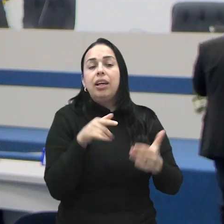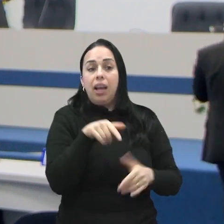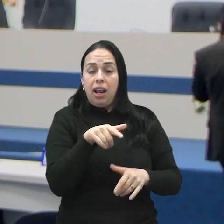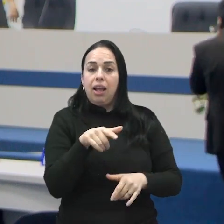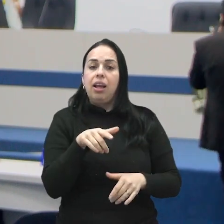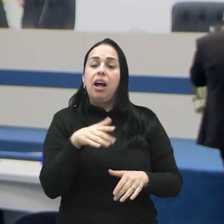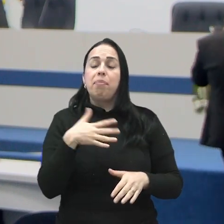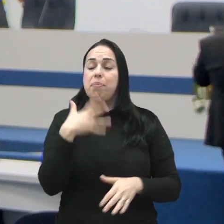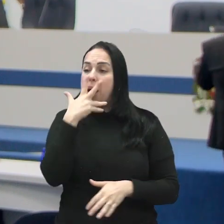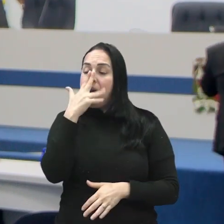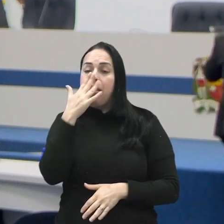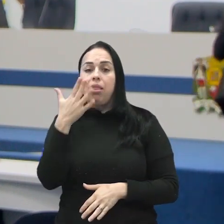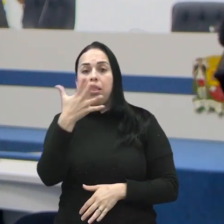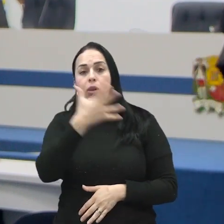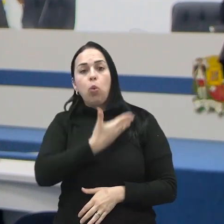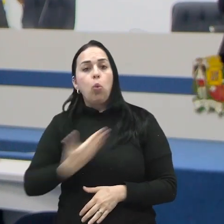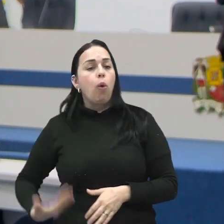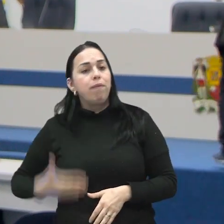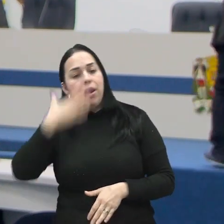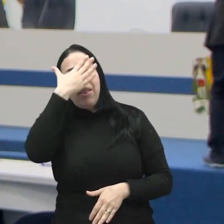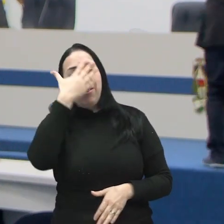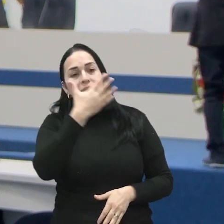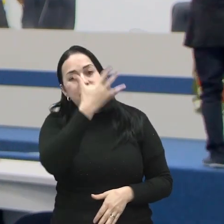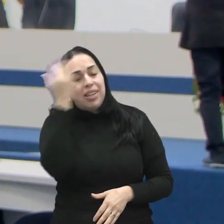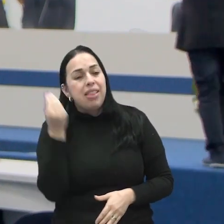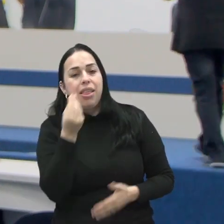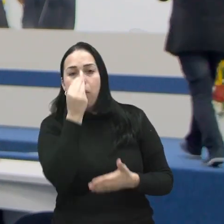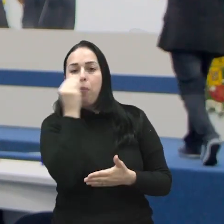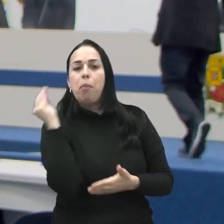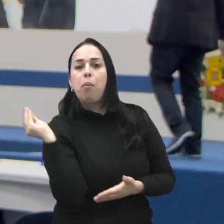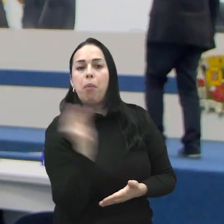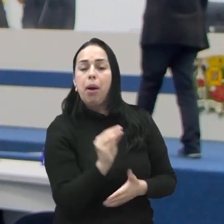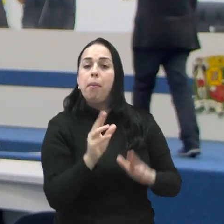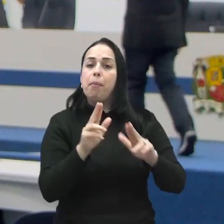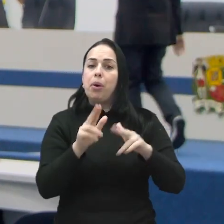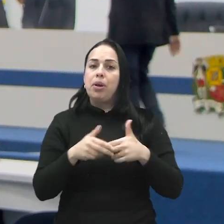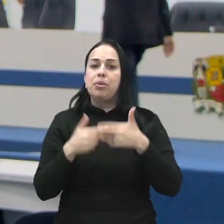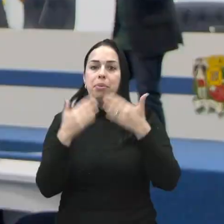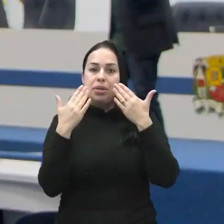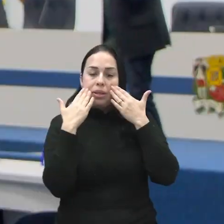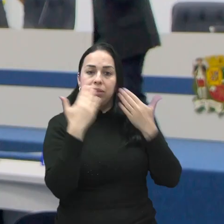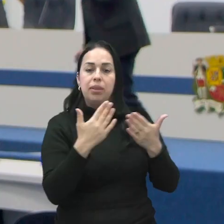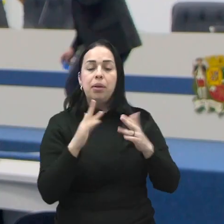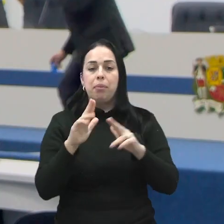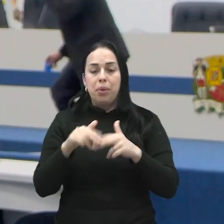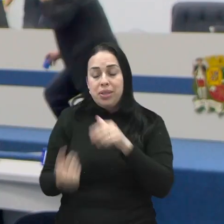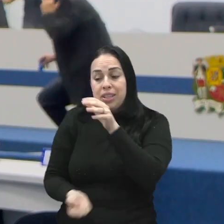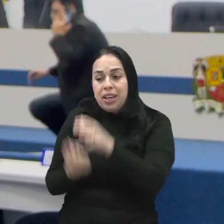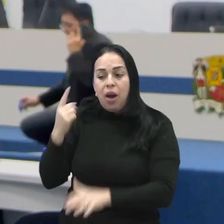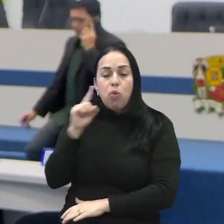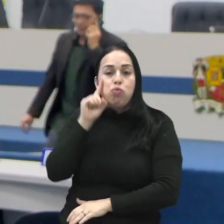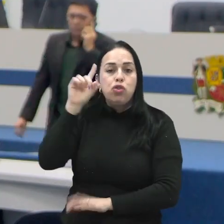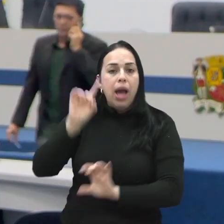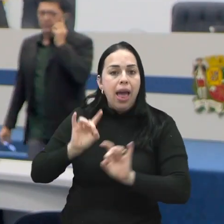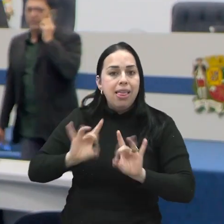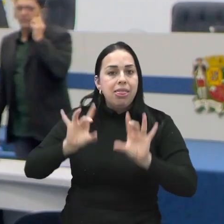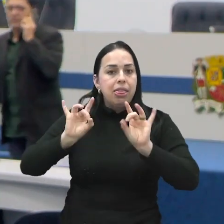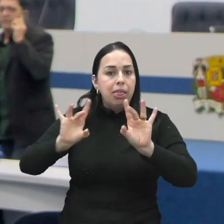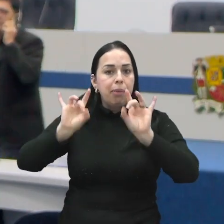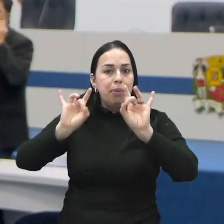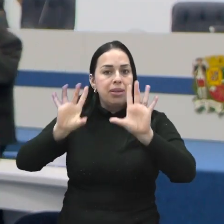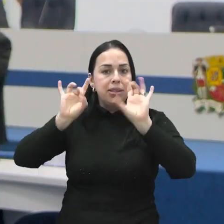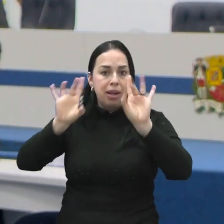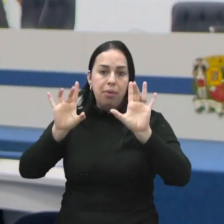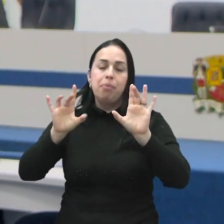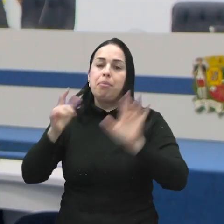elas estão se sentindo esquecidas pelo poder público e pela própria sociedade, então ela precisa ser vista. Então surgiu um dia específico aí para que a gente